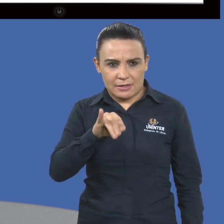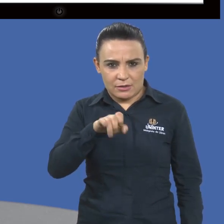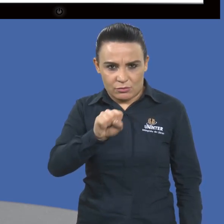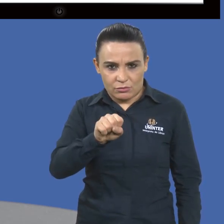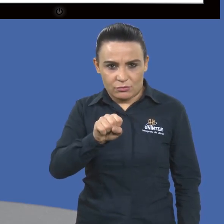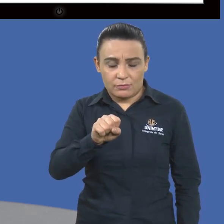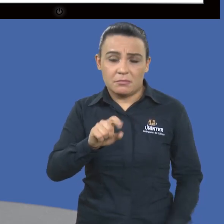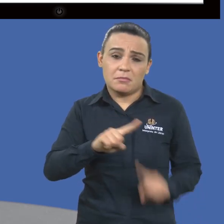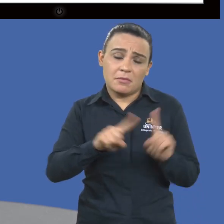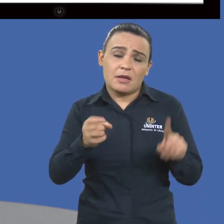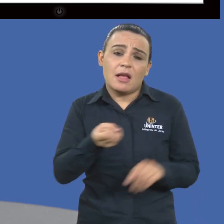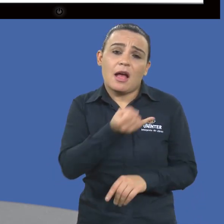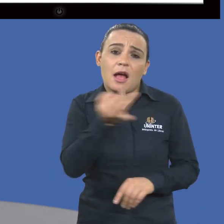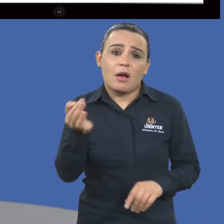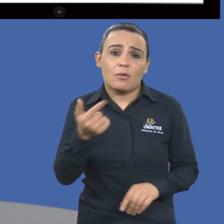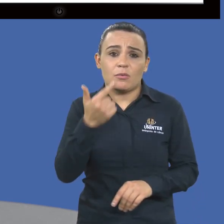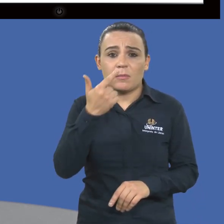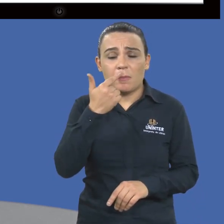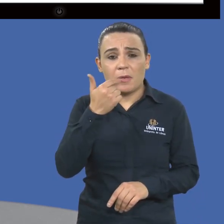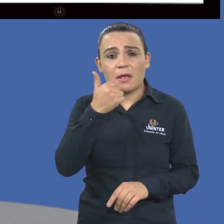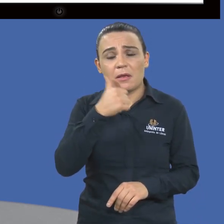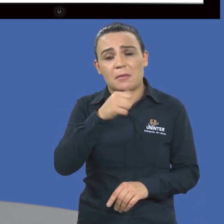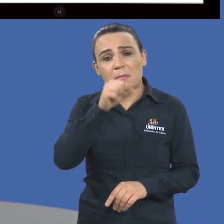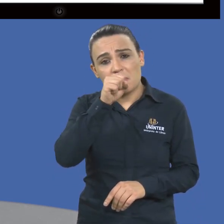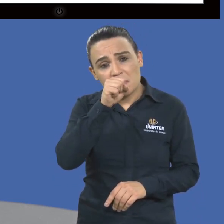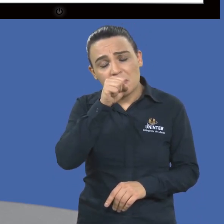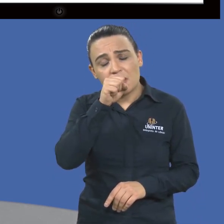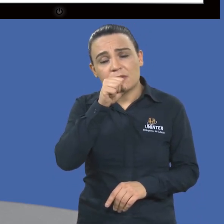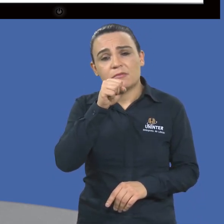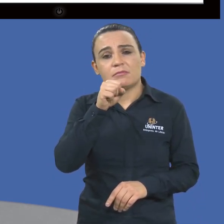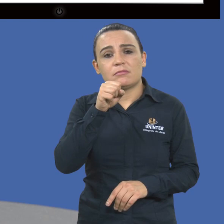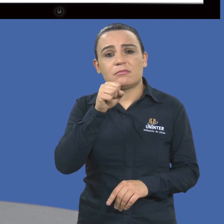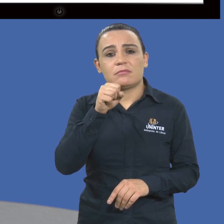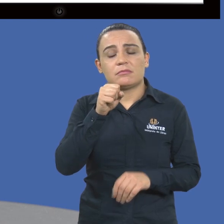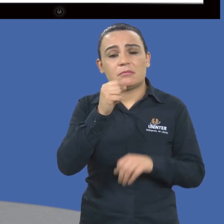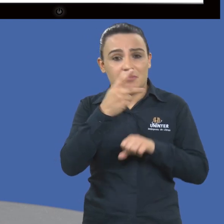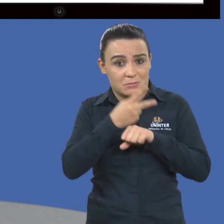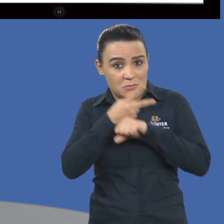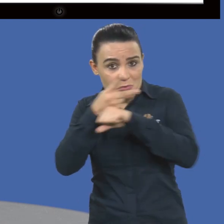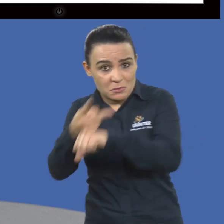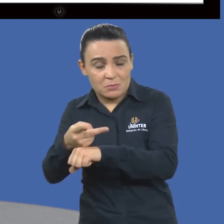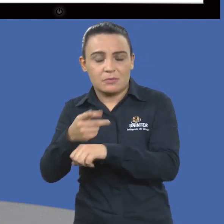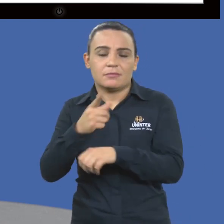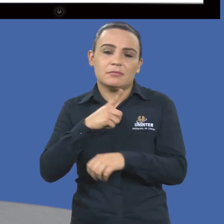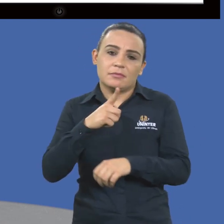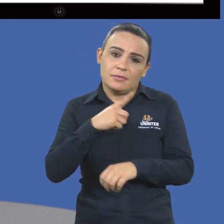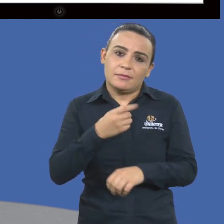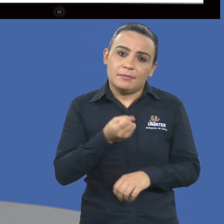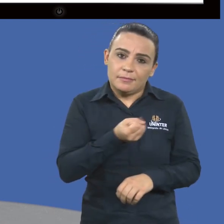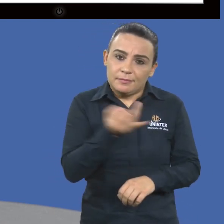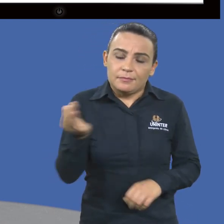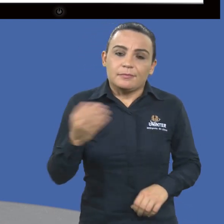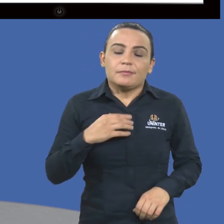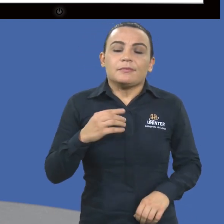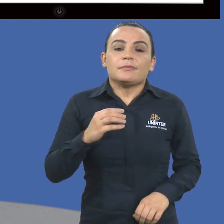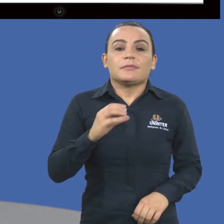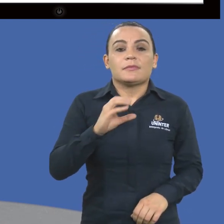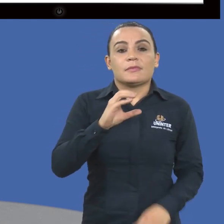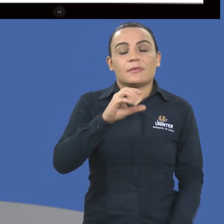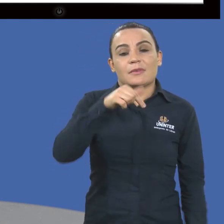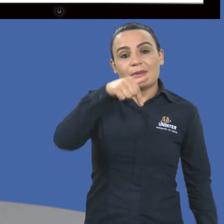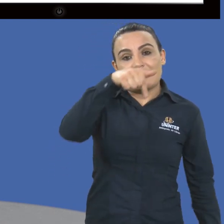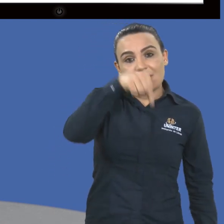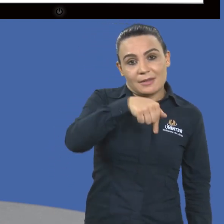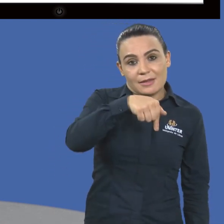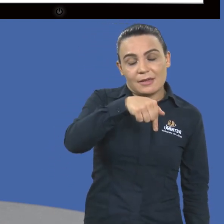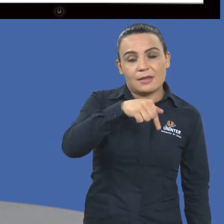que já foram atrás de algum benefício da criança ou por outras razões, sabem que tem, por